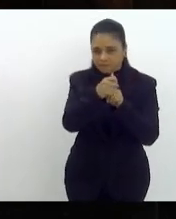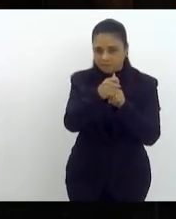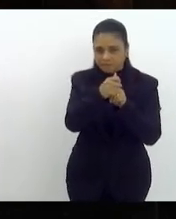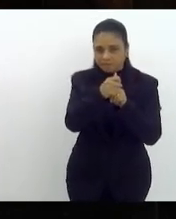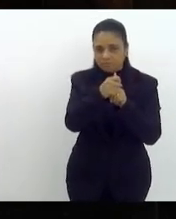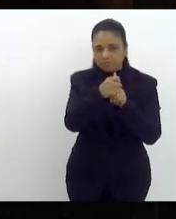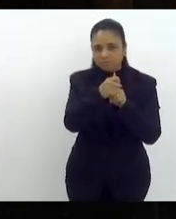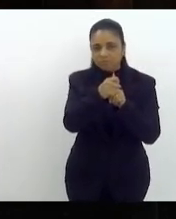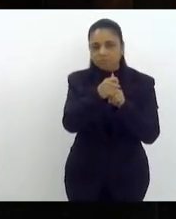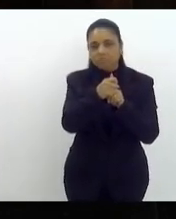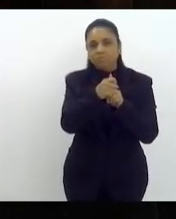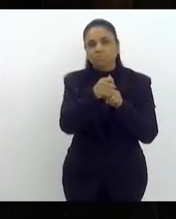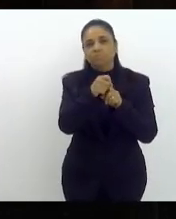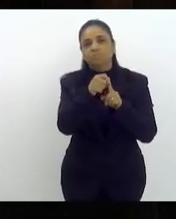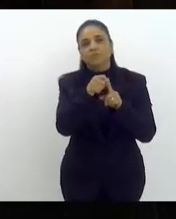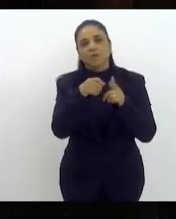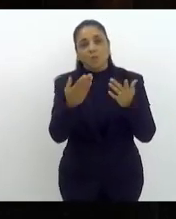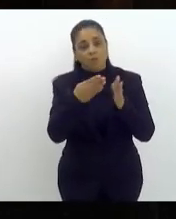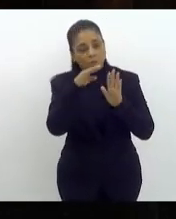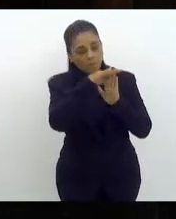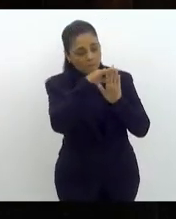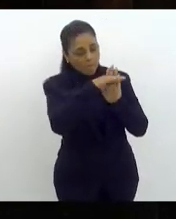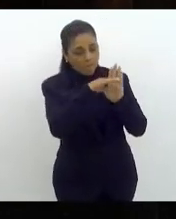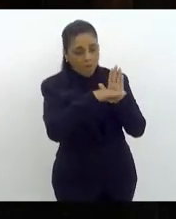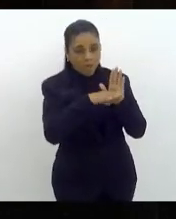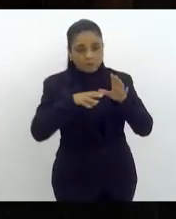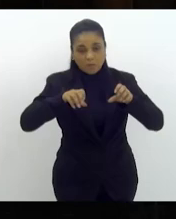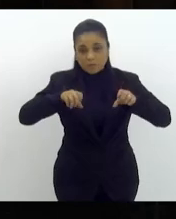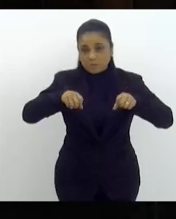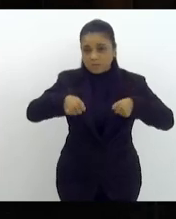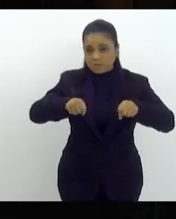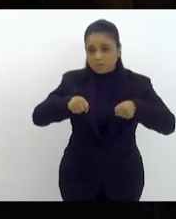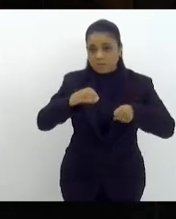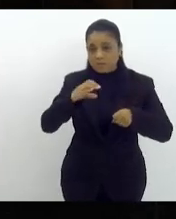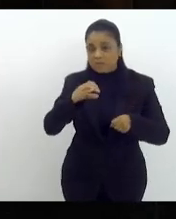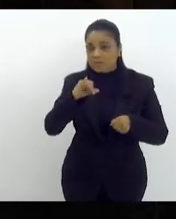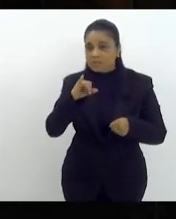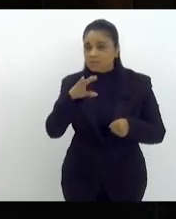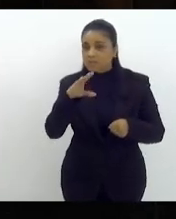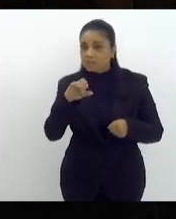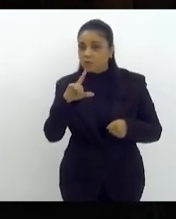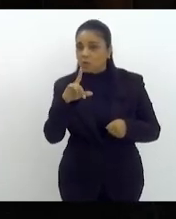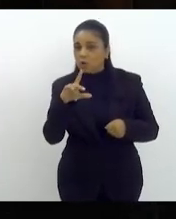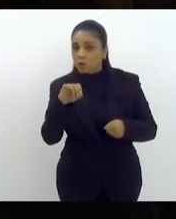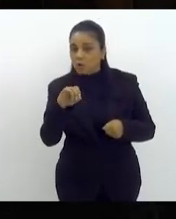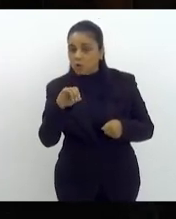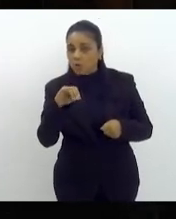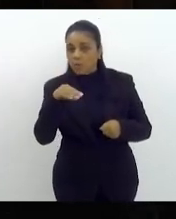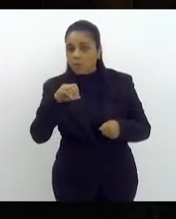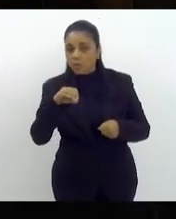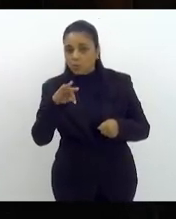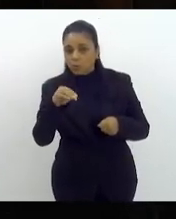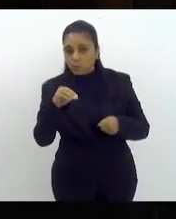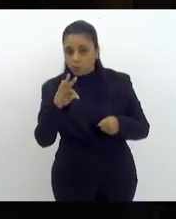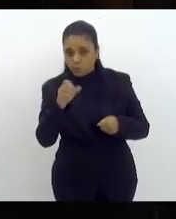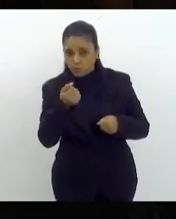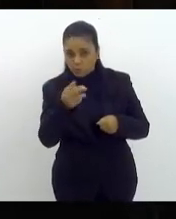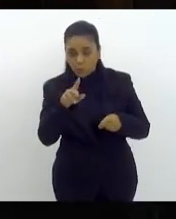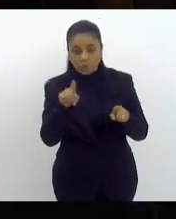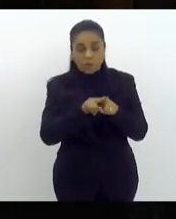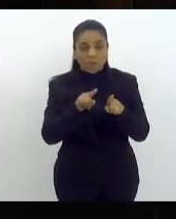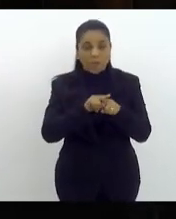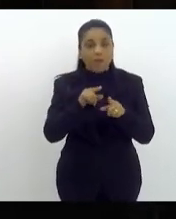tem feito isso como foi a pauta hoje da questão do ciclomotor e essa temática do carnaval é fundamental e que seja feita com a devida